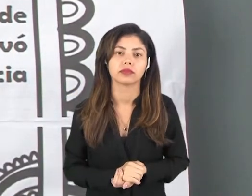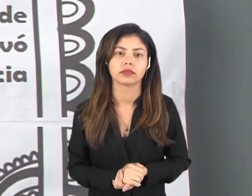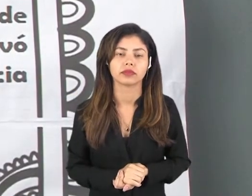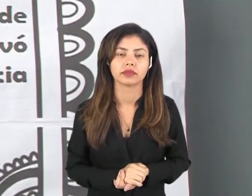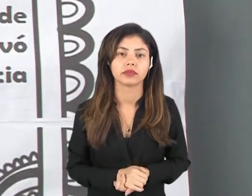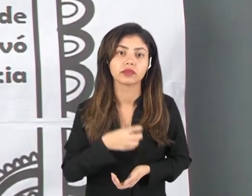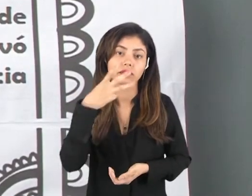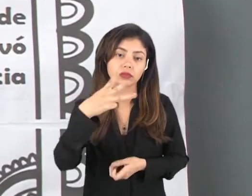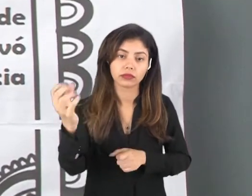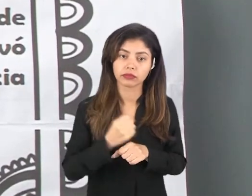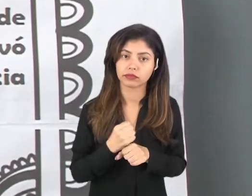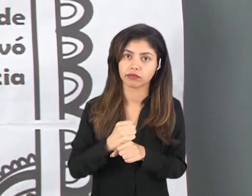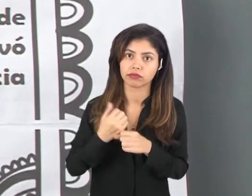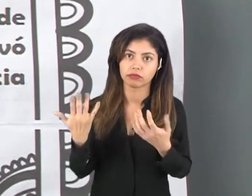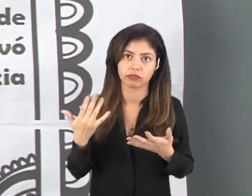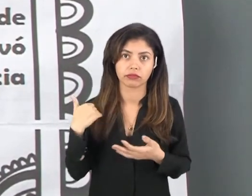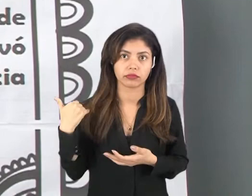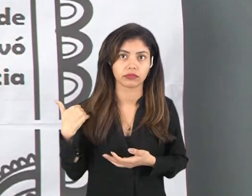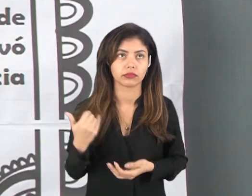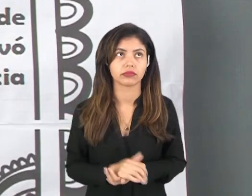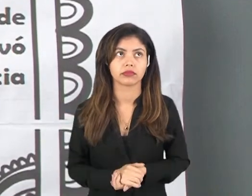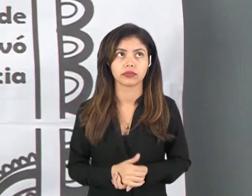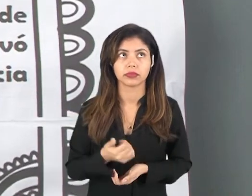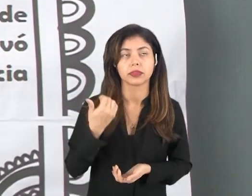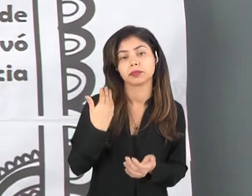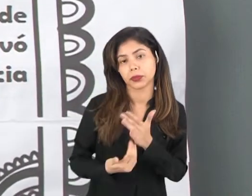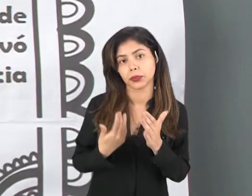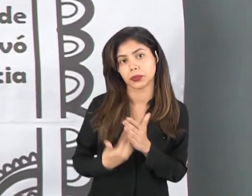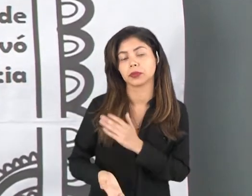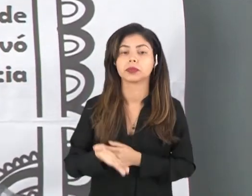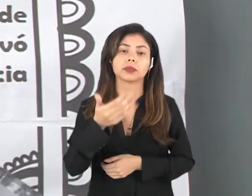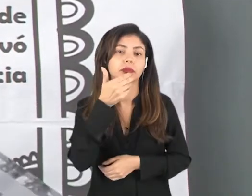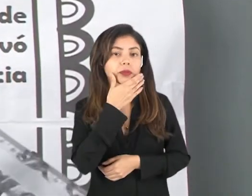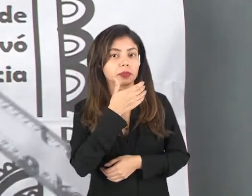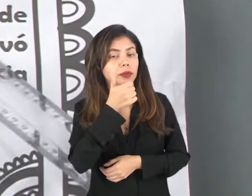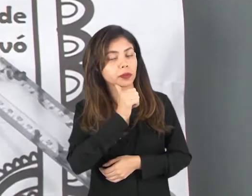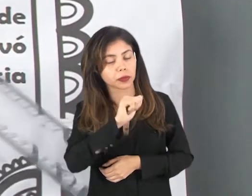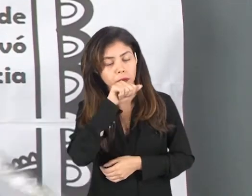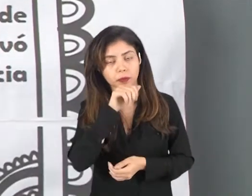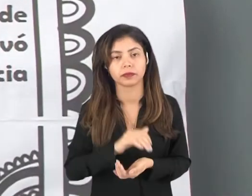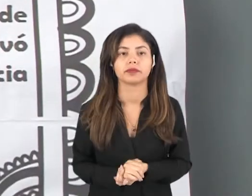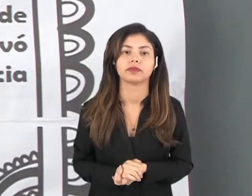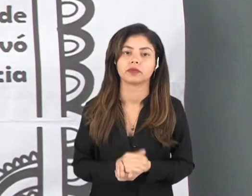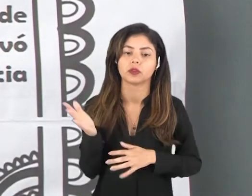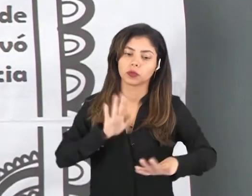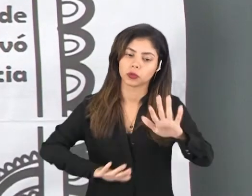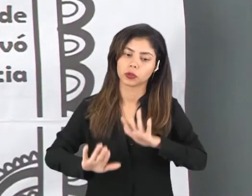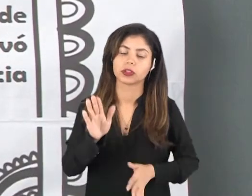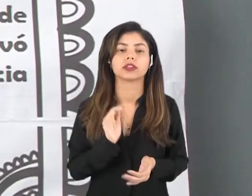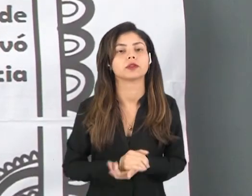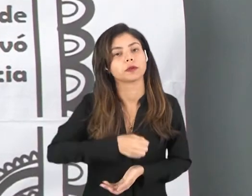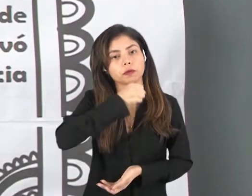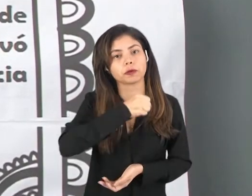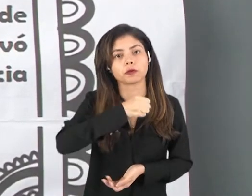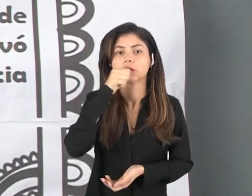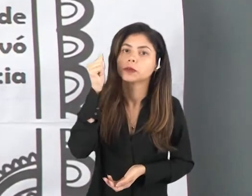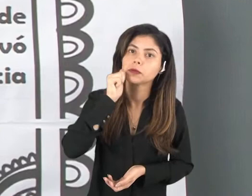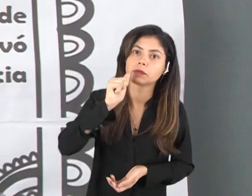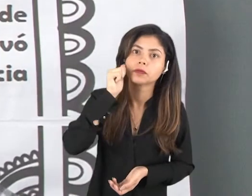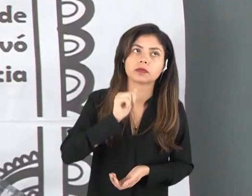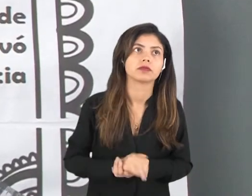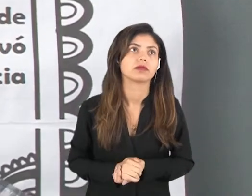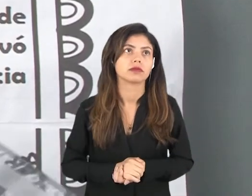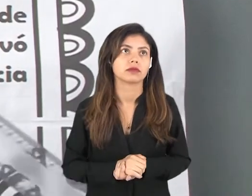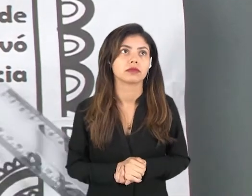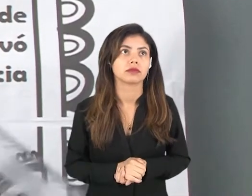completar 3 anos. Olha só a informação aqui. Foi criada por sua avó materna, a